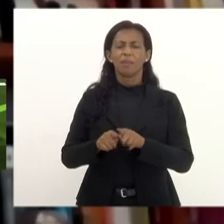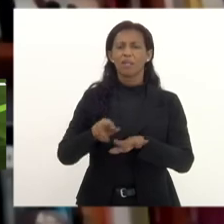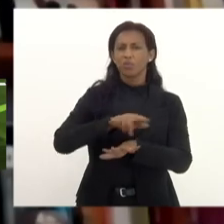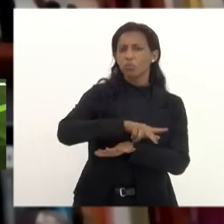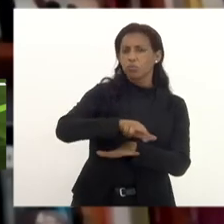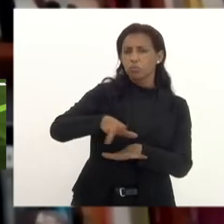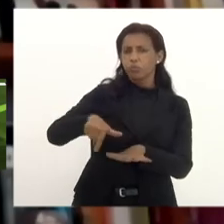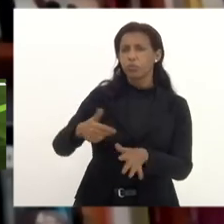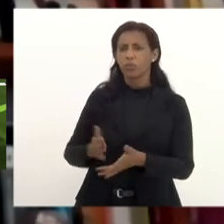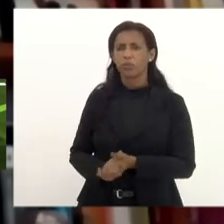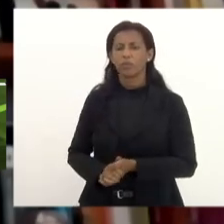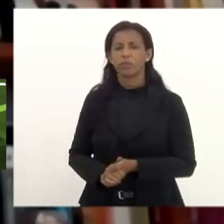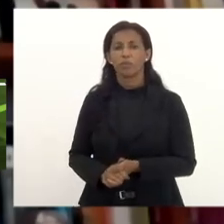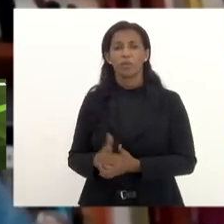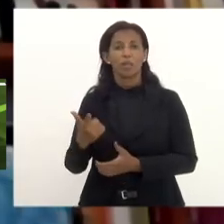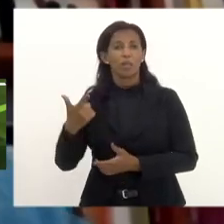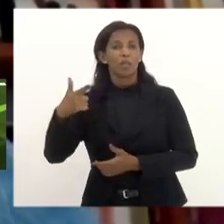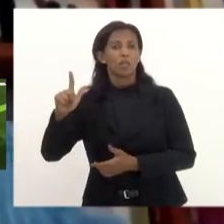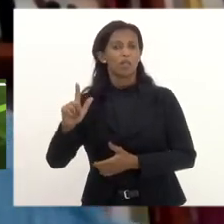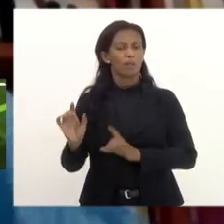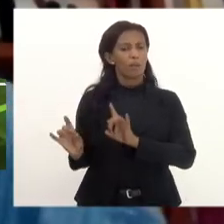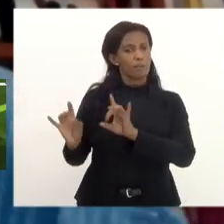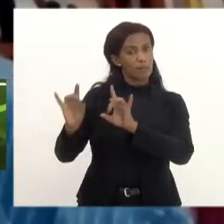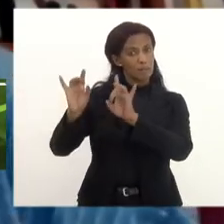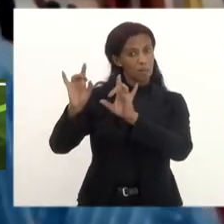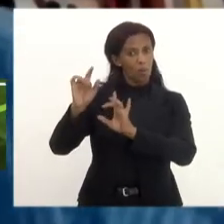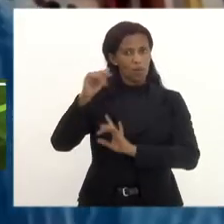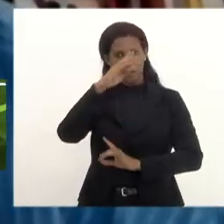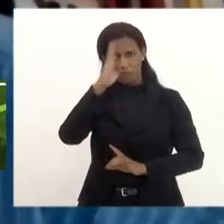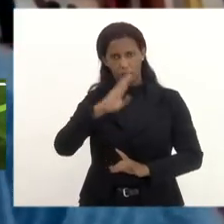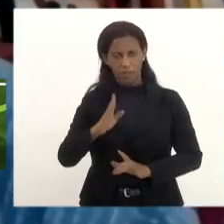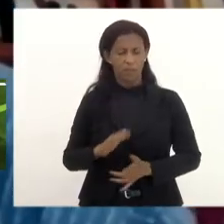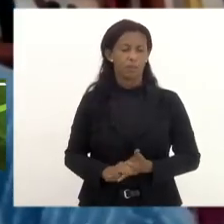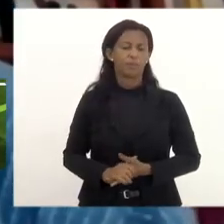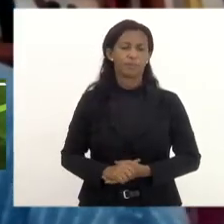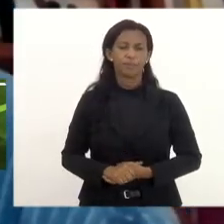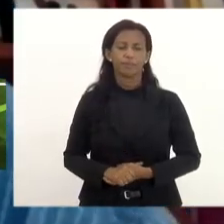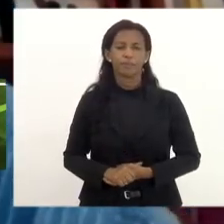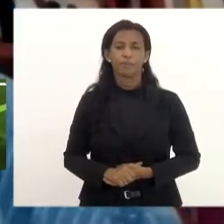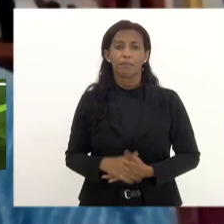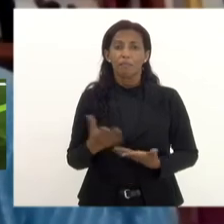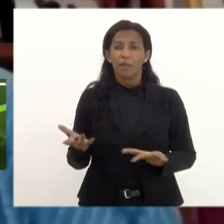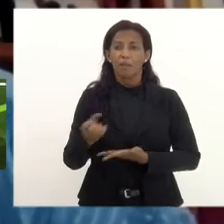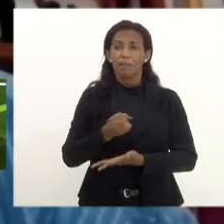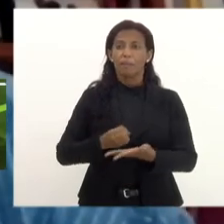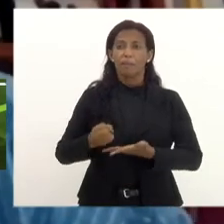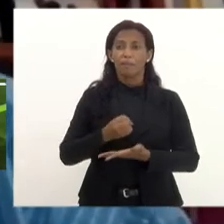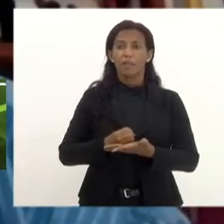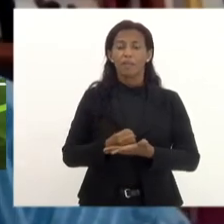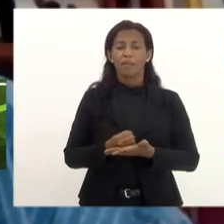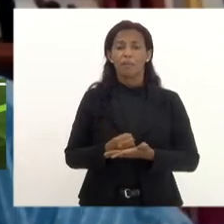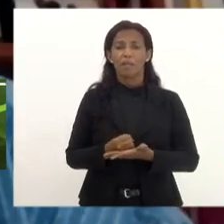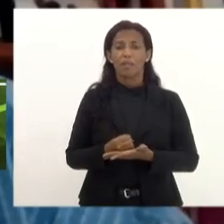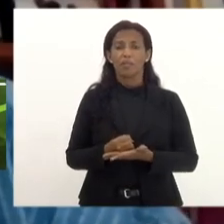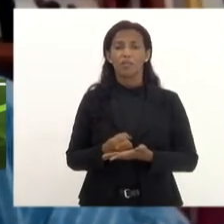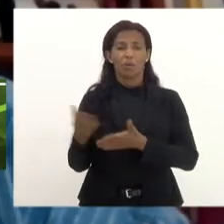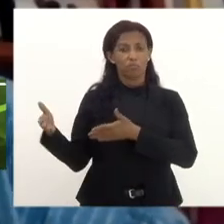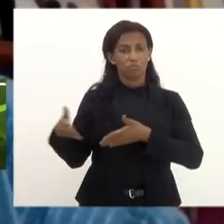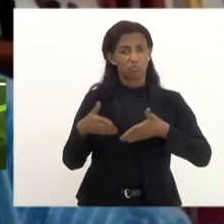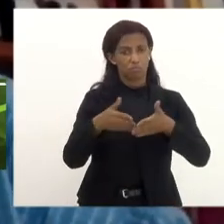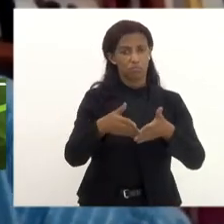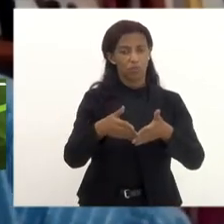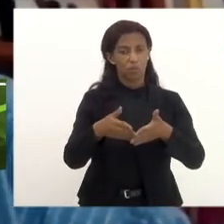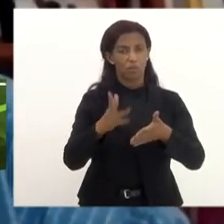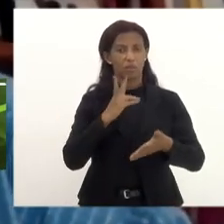também uma outra pedra preciosa do Brasil, que está no Rio de Janeiro. Mas é basicamente para a gente estar colocando essa